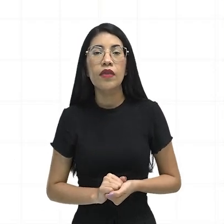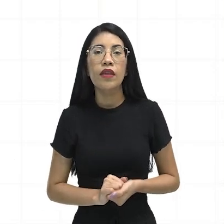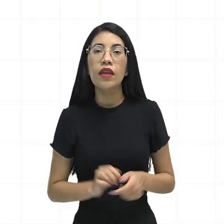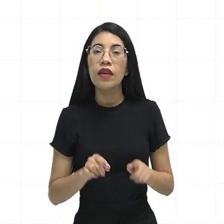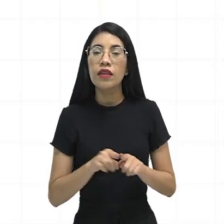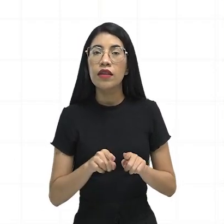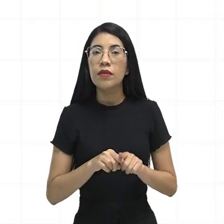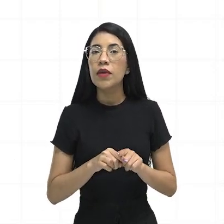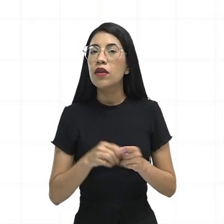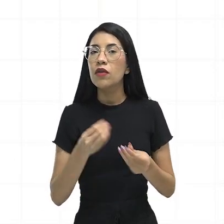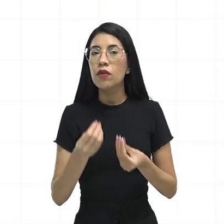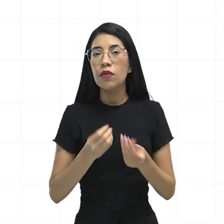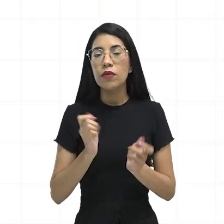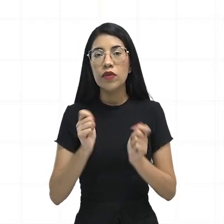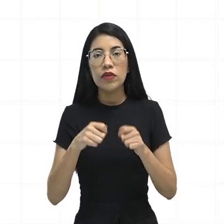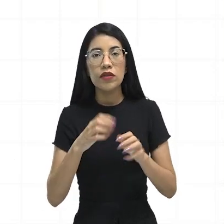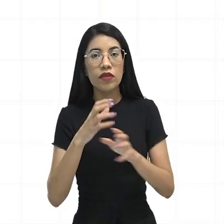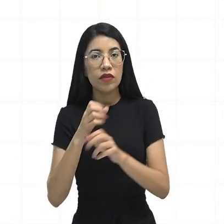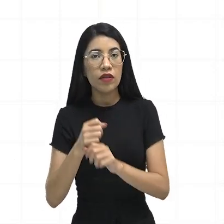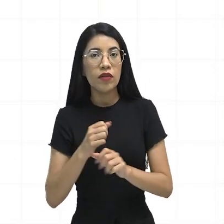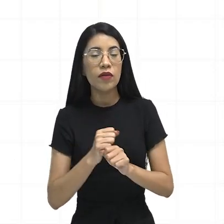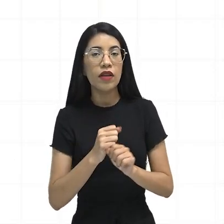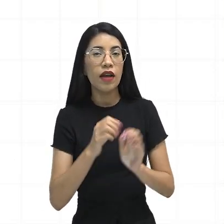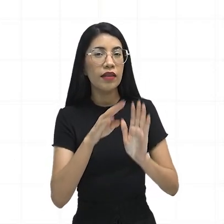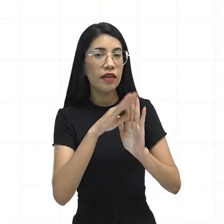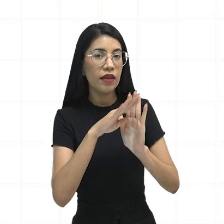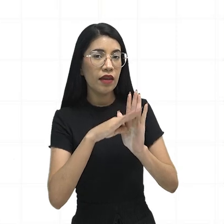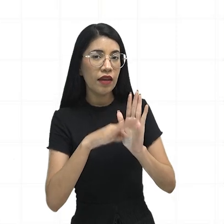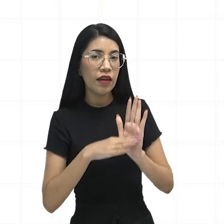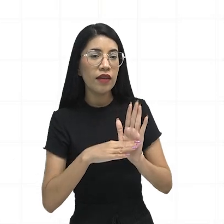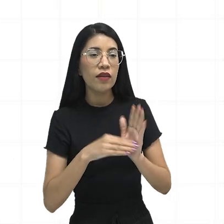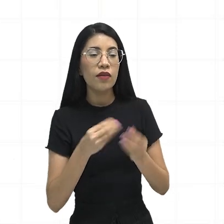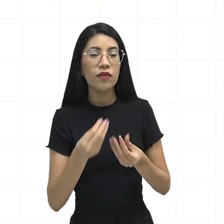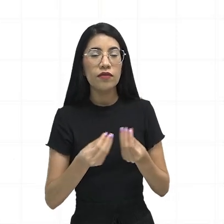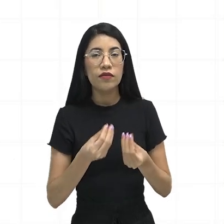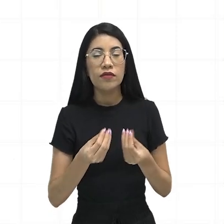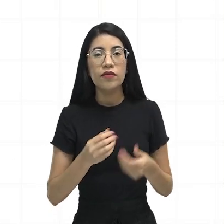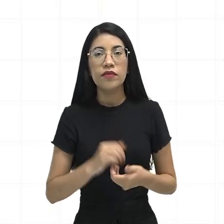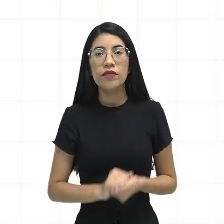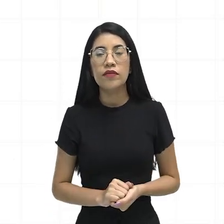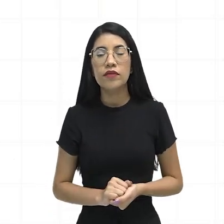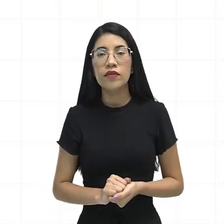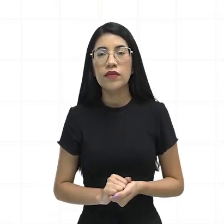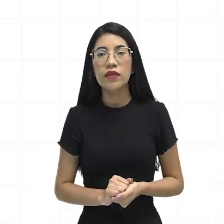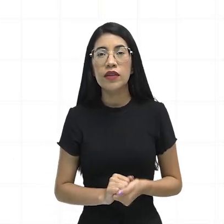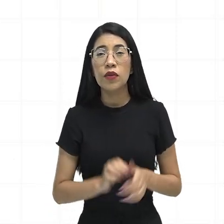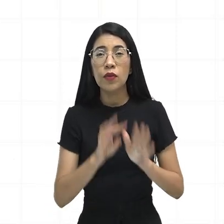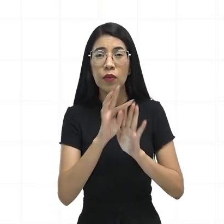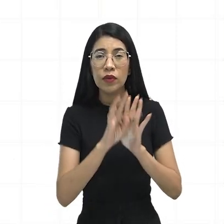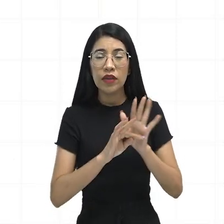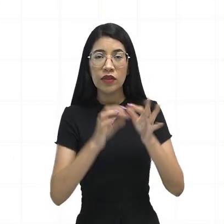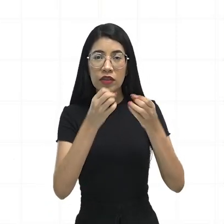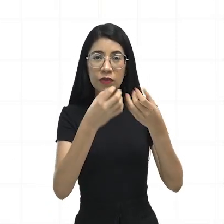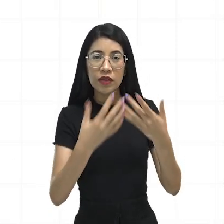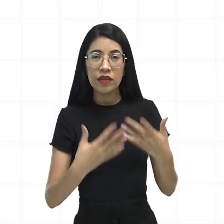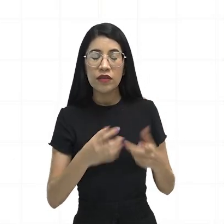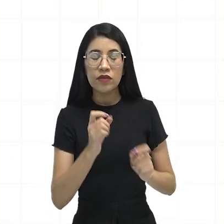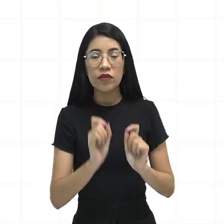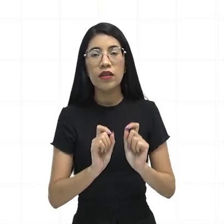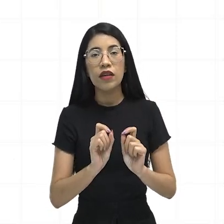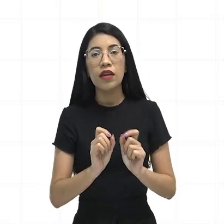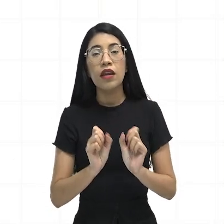as condições para isso são as seguintes. Turma, o texto aqui ele falou, tá, que a gente